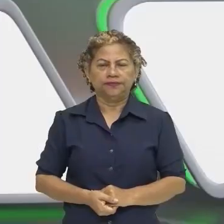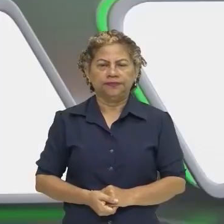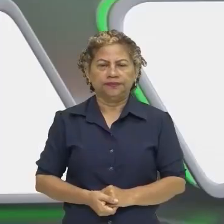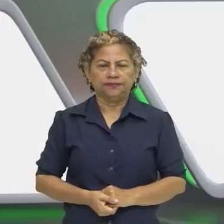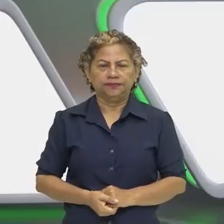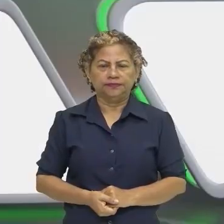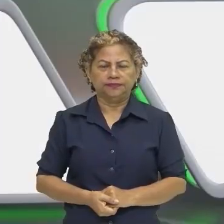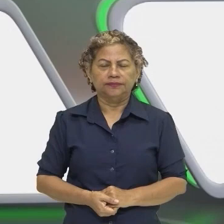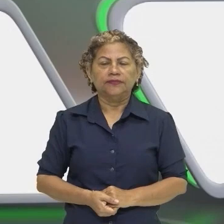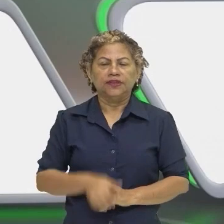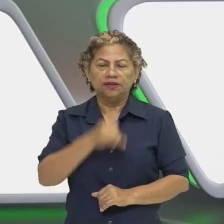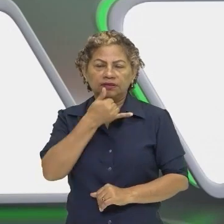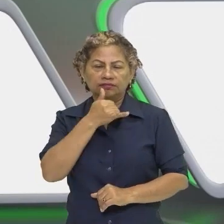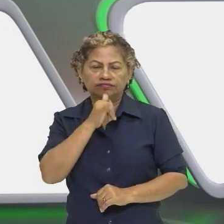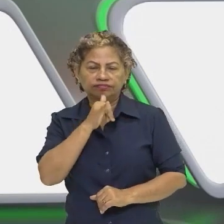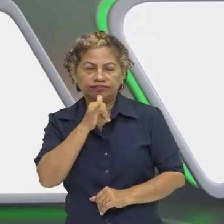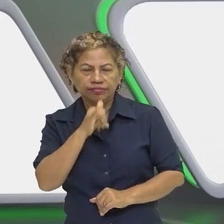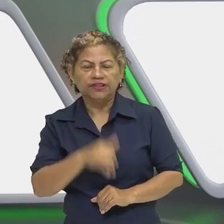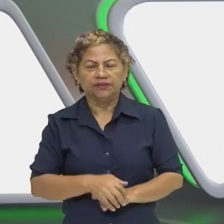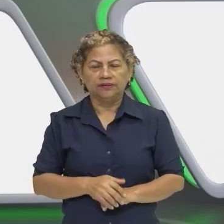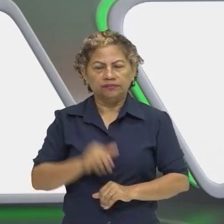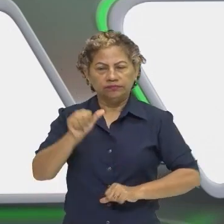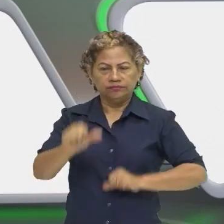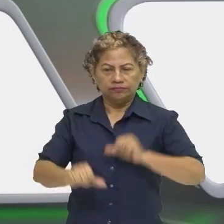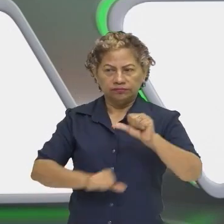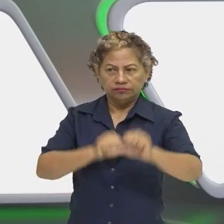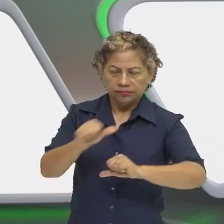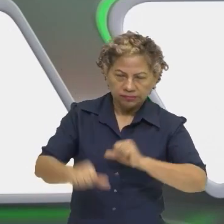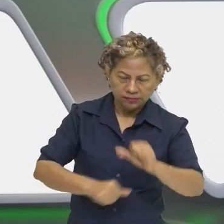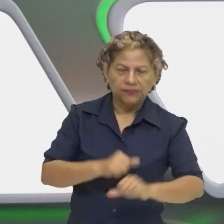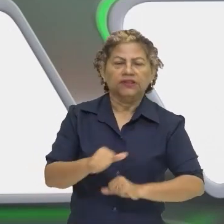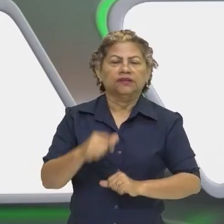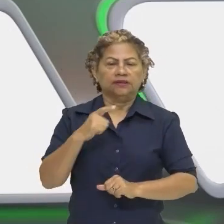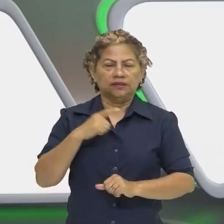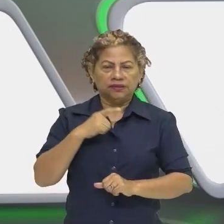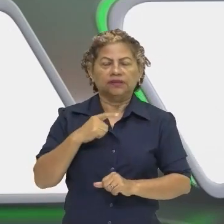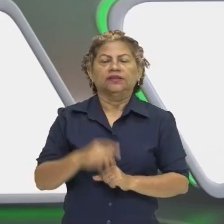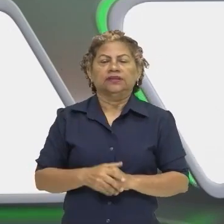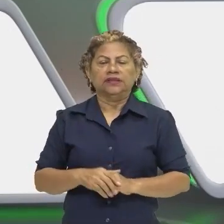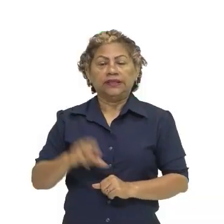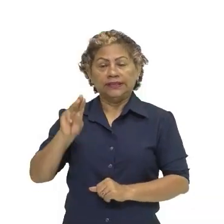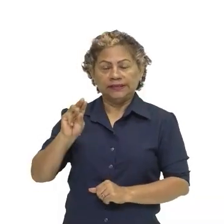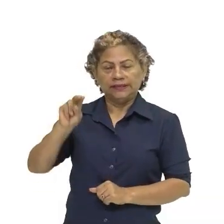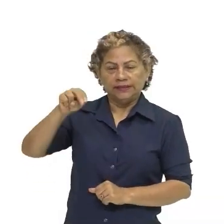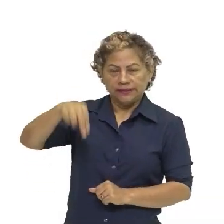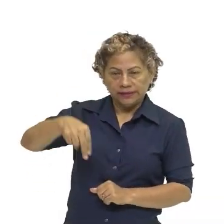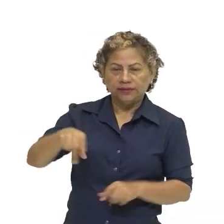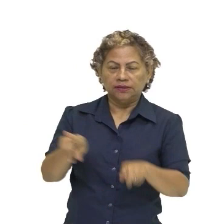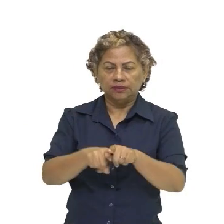A energia potencial transforma-se em energia cinética e térmica no